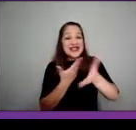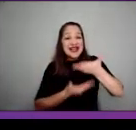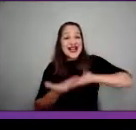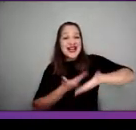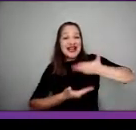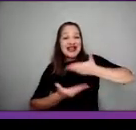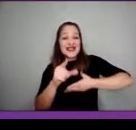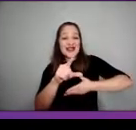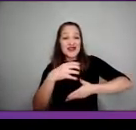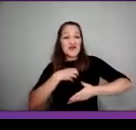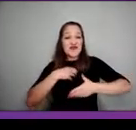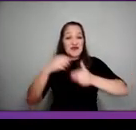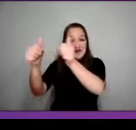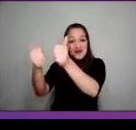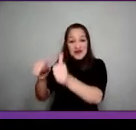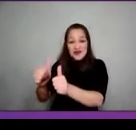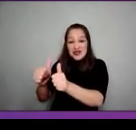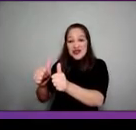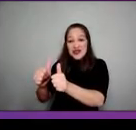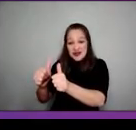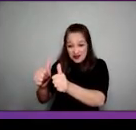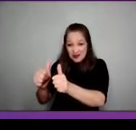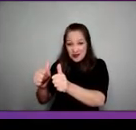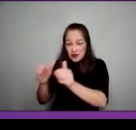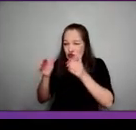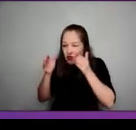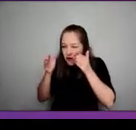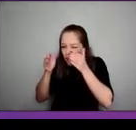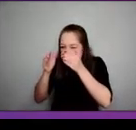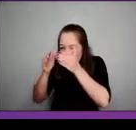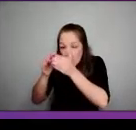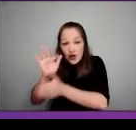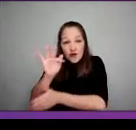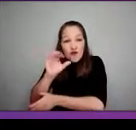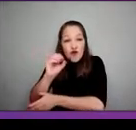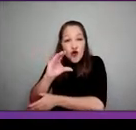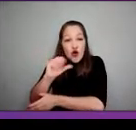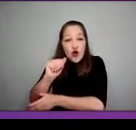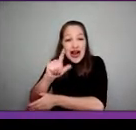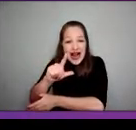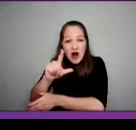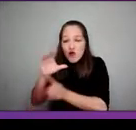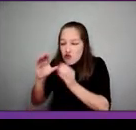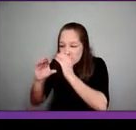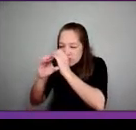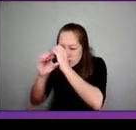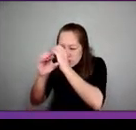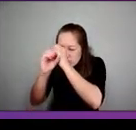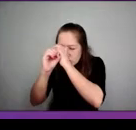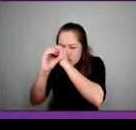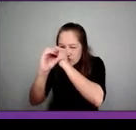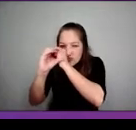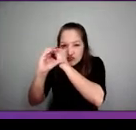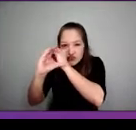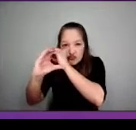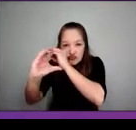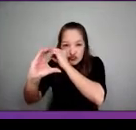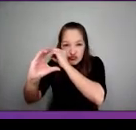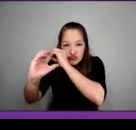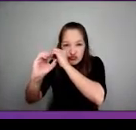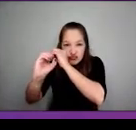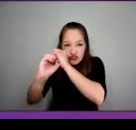formação da imagem no terminal do plano e calculando focal Você pode falar de distância focal e isso que eu dizia há pouco na Irlanda aqui muita coisa que é